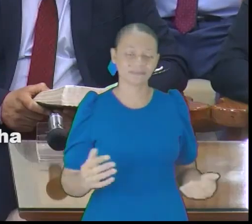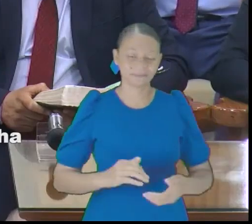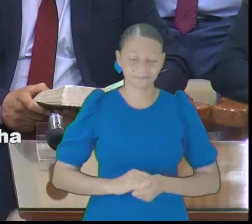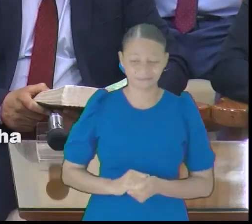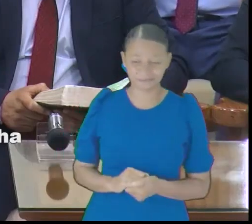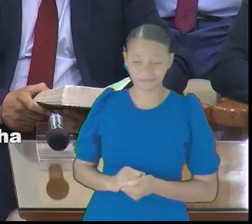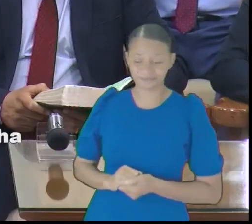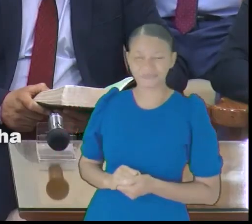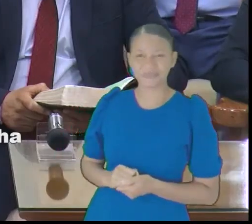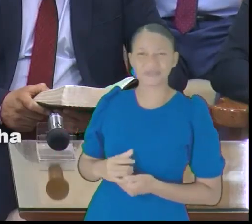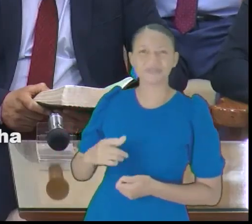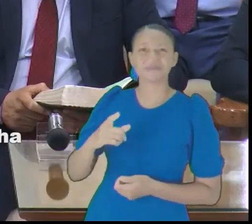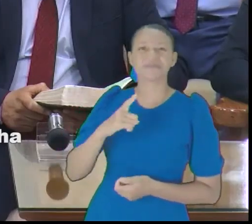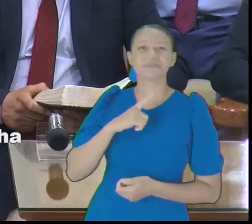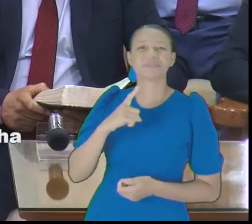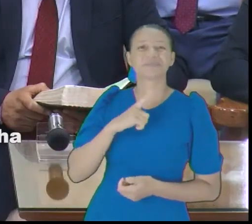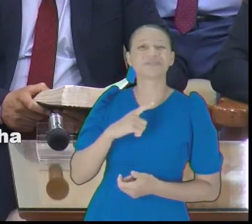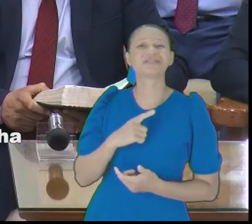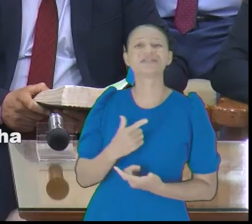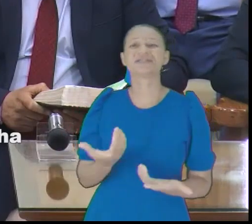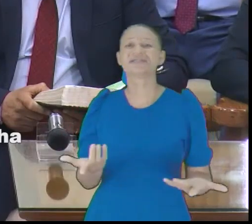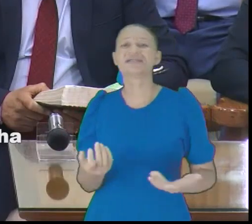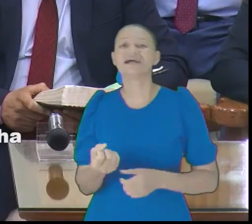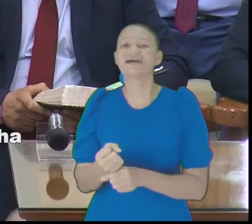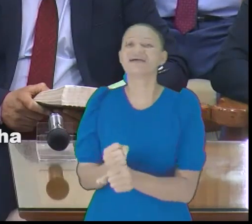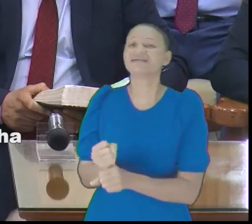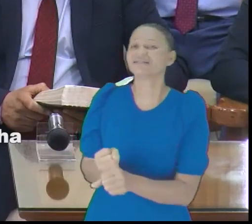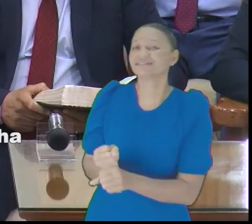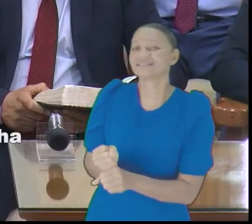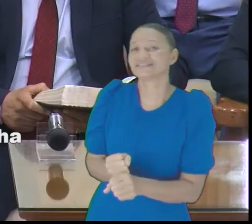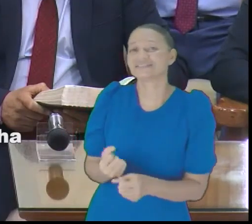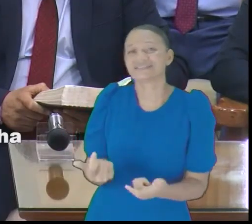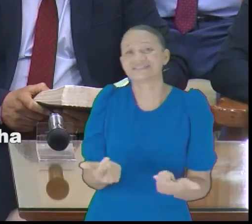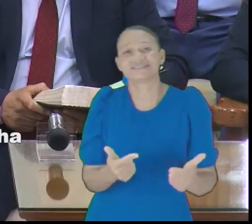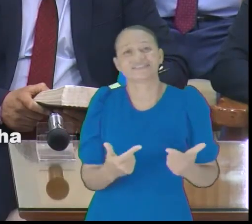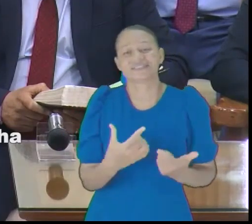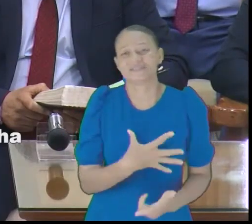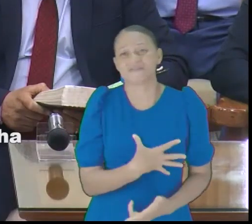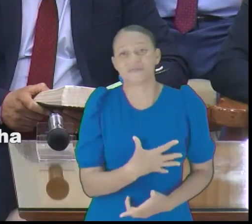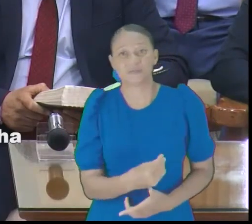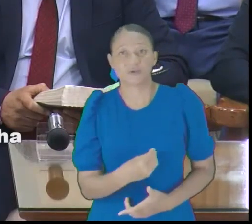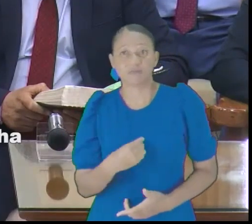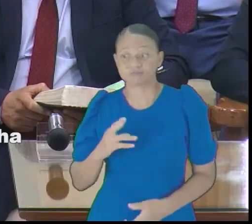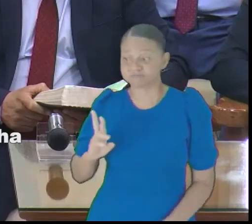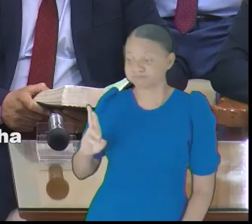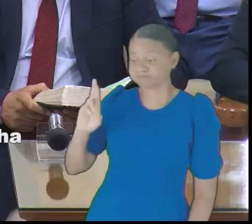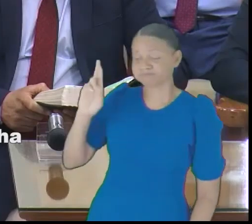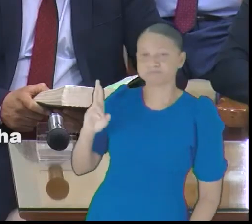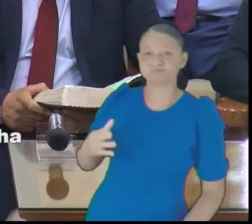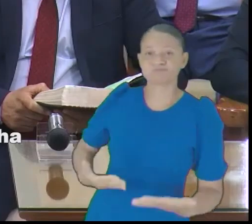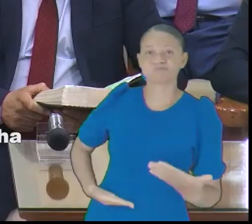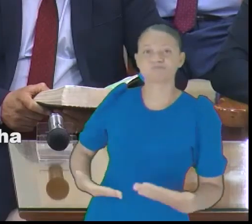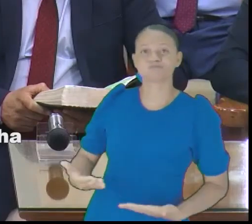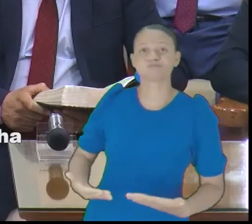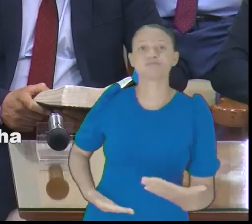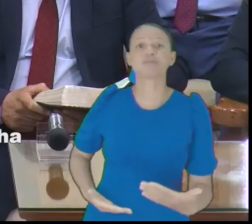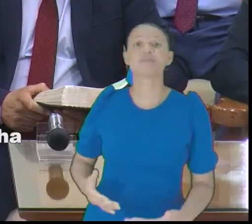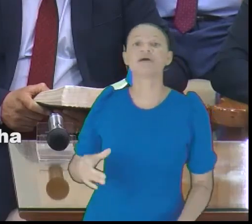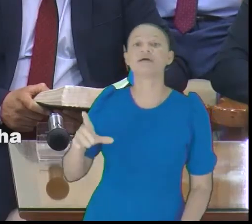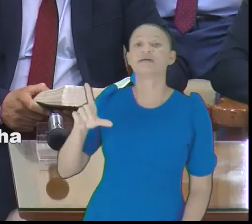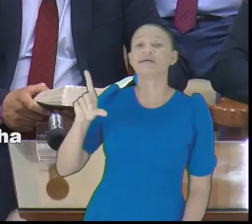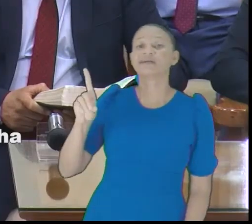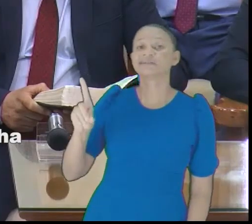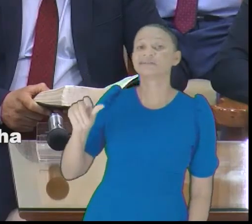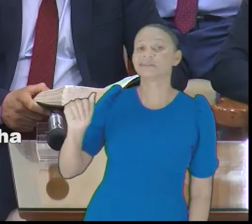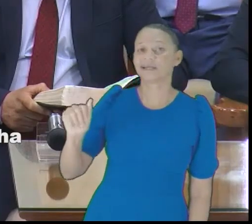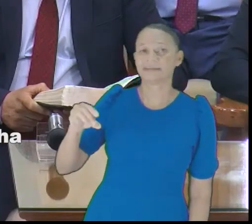Pois ando sem filhos, e o mordomo da minha casa é o Damasceno